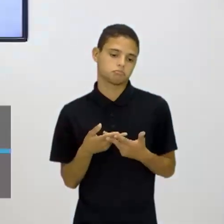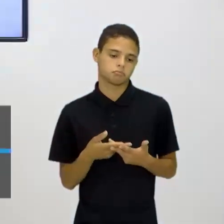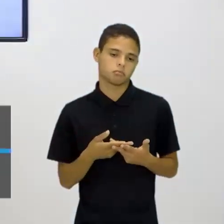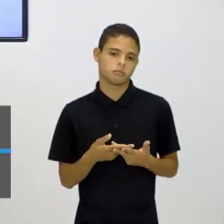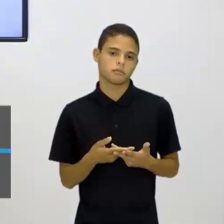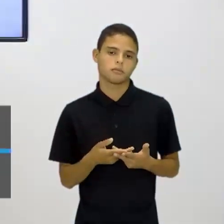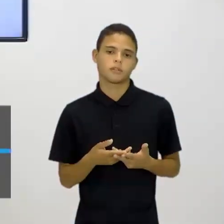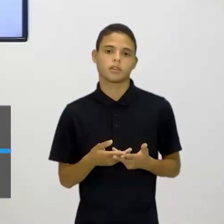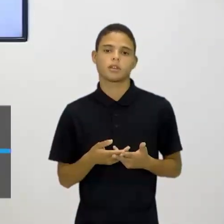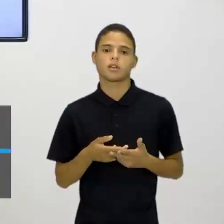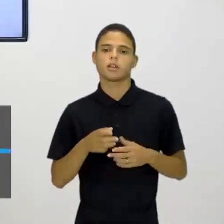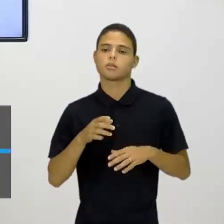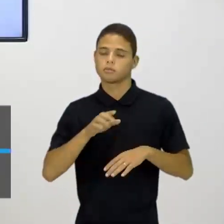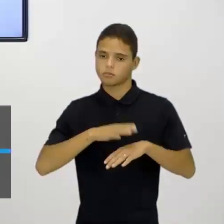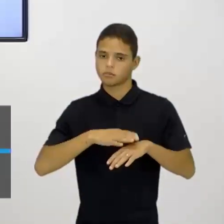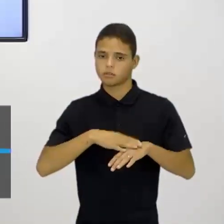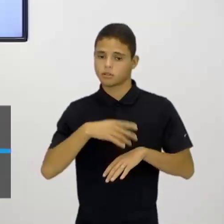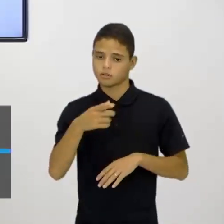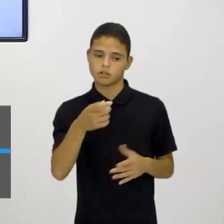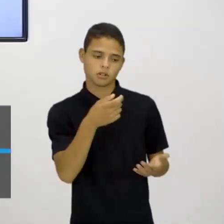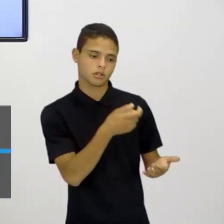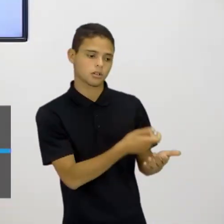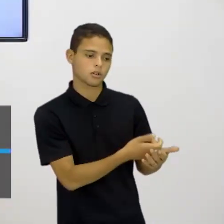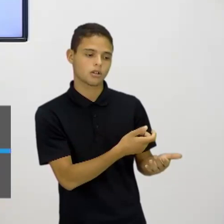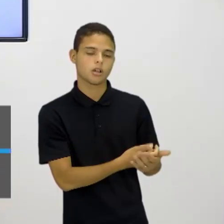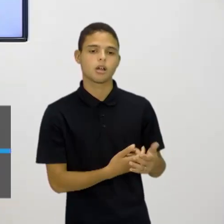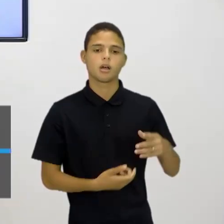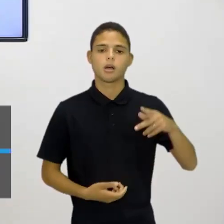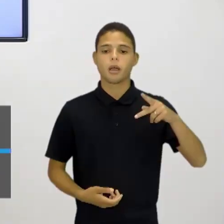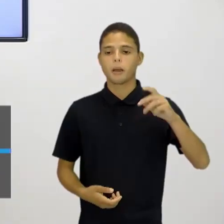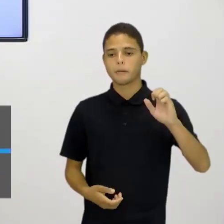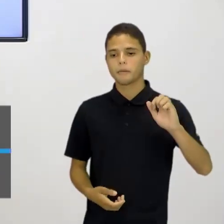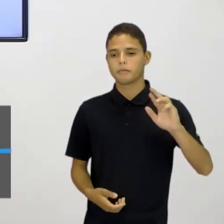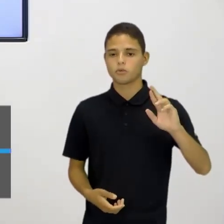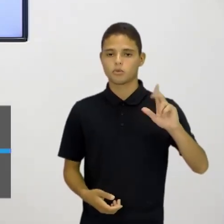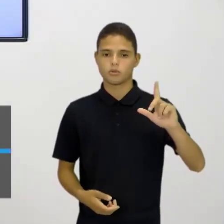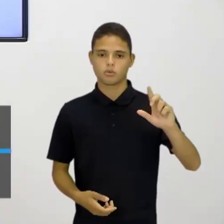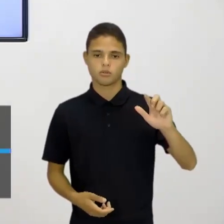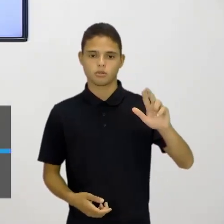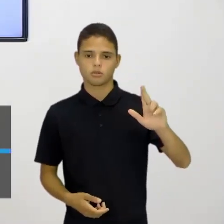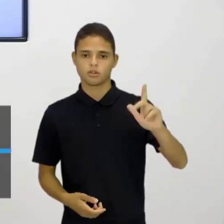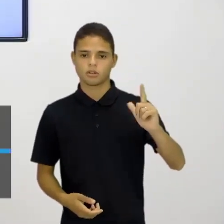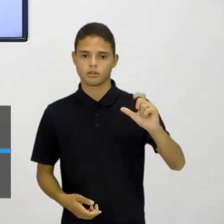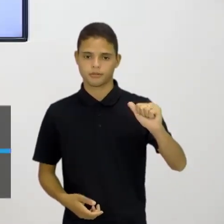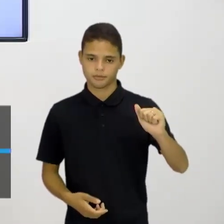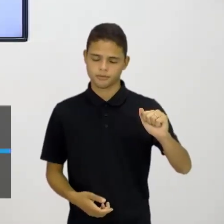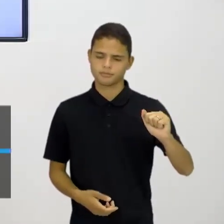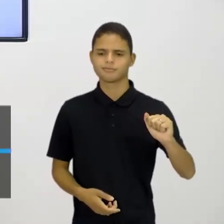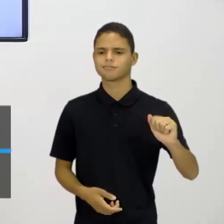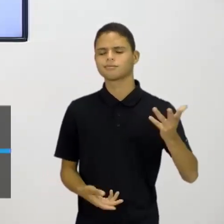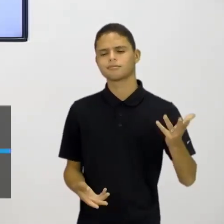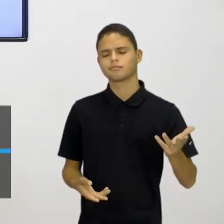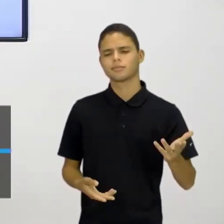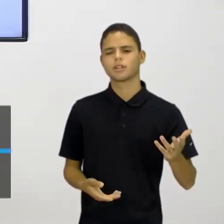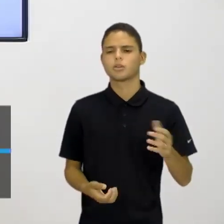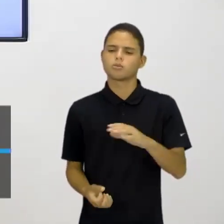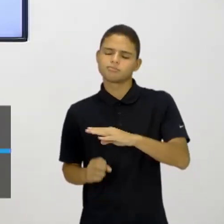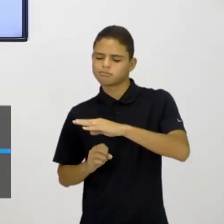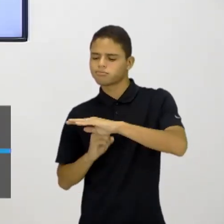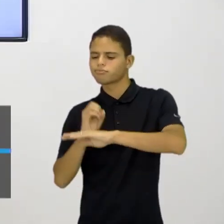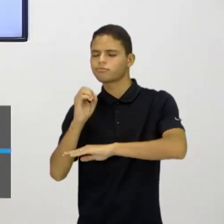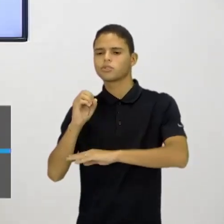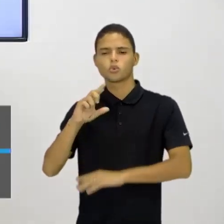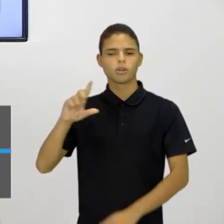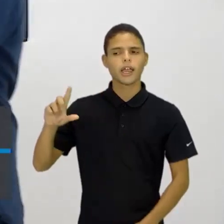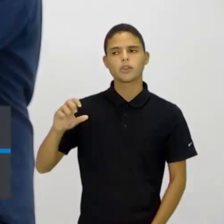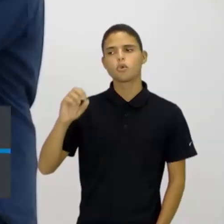bússola um instalar um aplicativo de buço no seu celular aí você vai saber onde é esse tá mas hoje e no leste nem oeste-noroeste